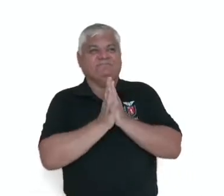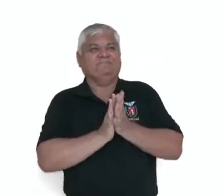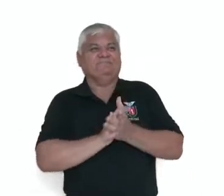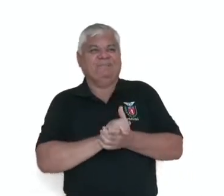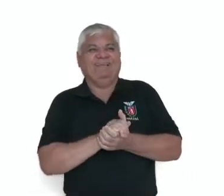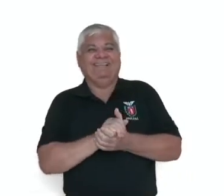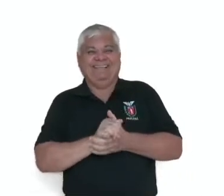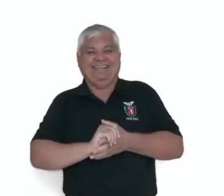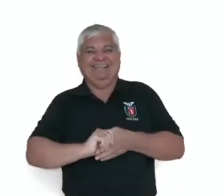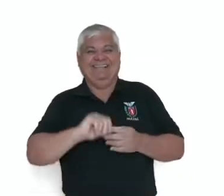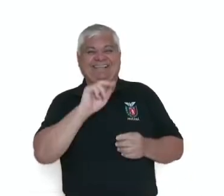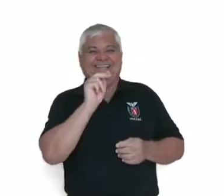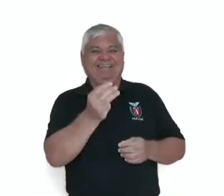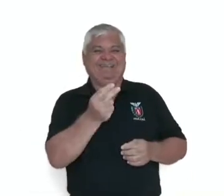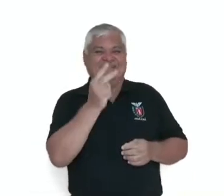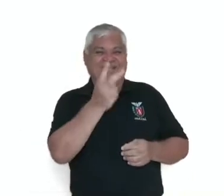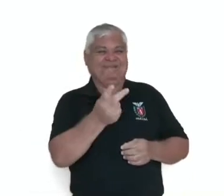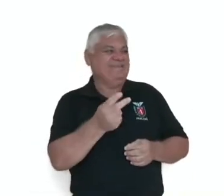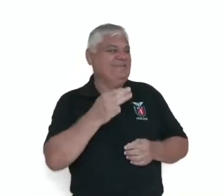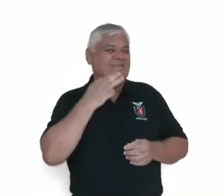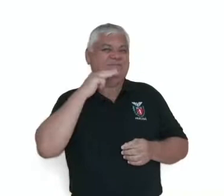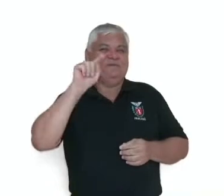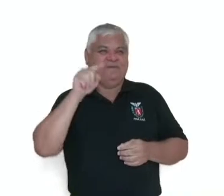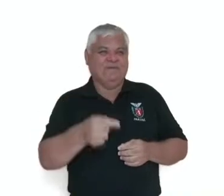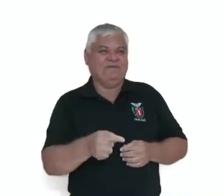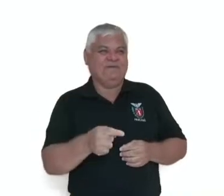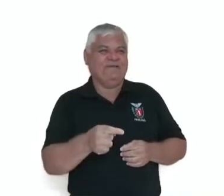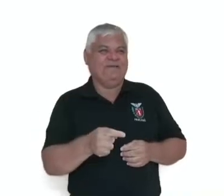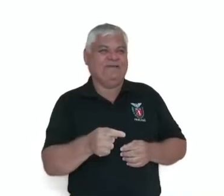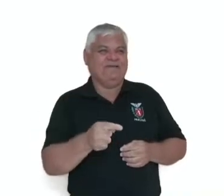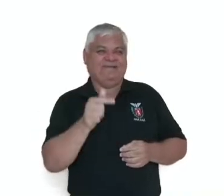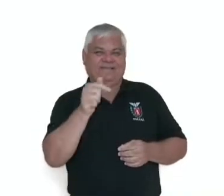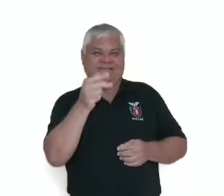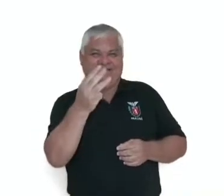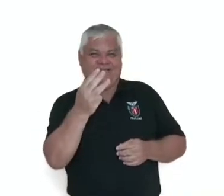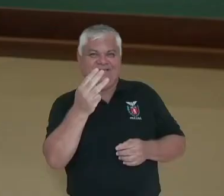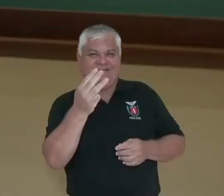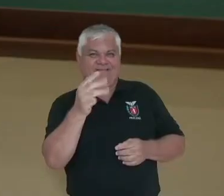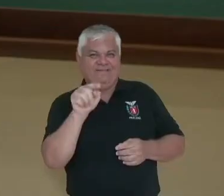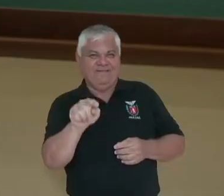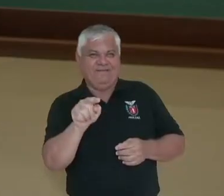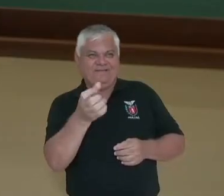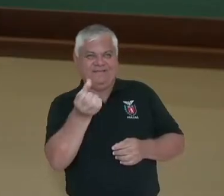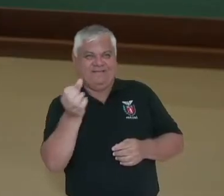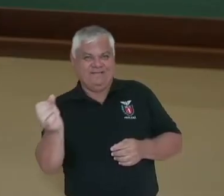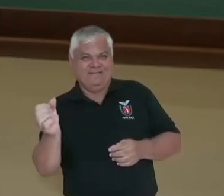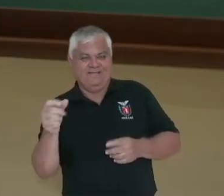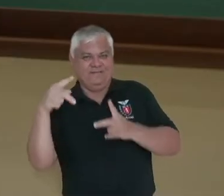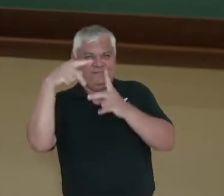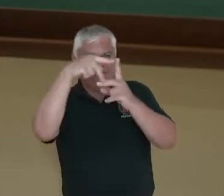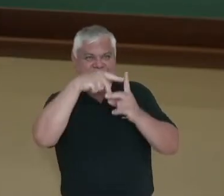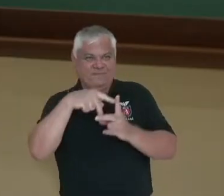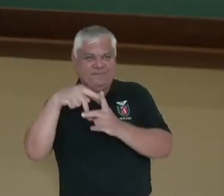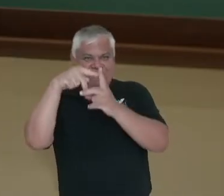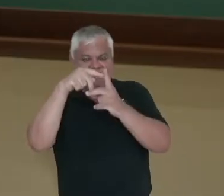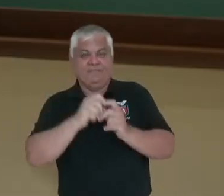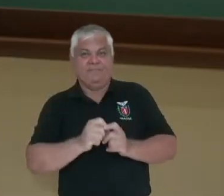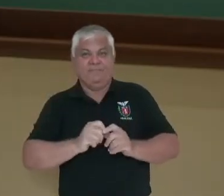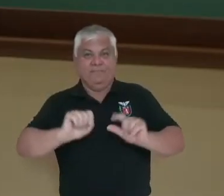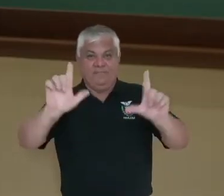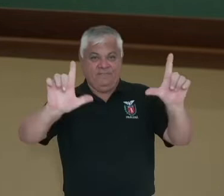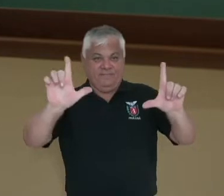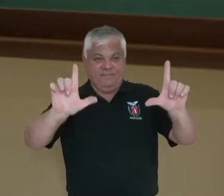2.073.600 pixels, ok? A título de comparação, uma tela 4K